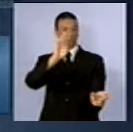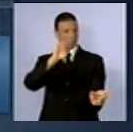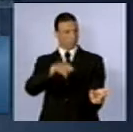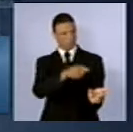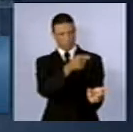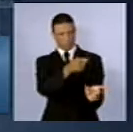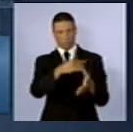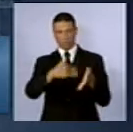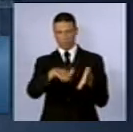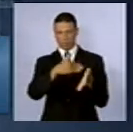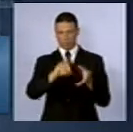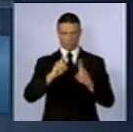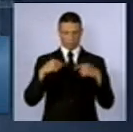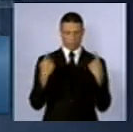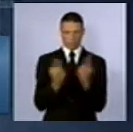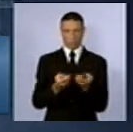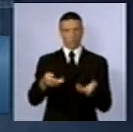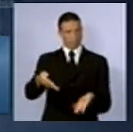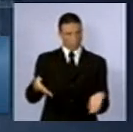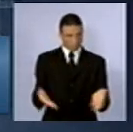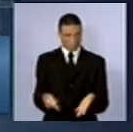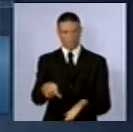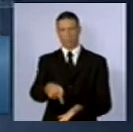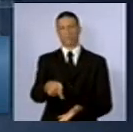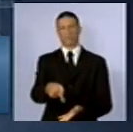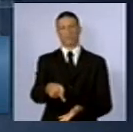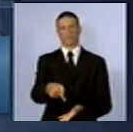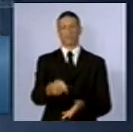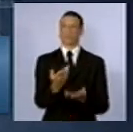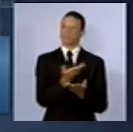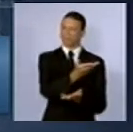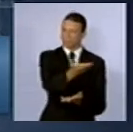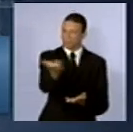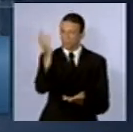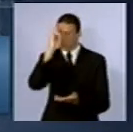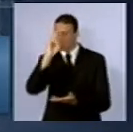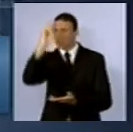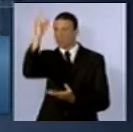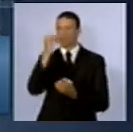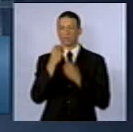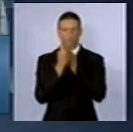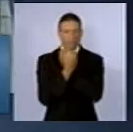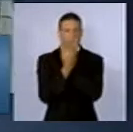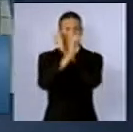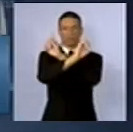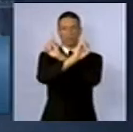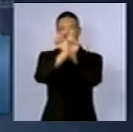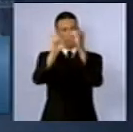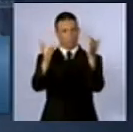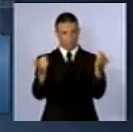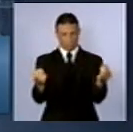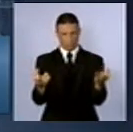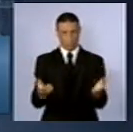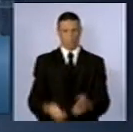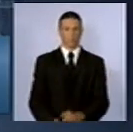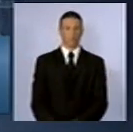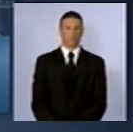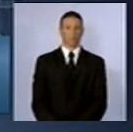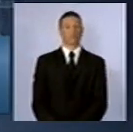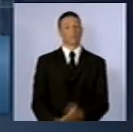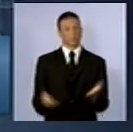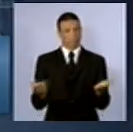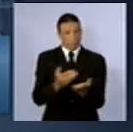secretária desta audiência senhoras e senhores o meu cordial Bom dia bem eu